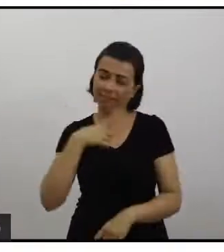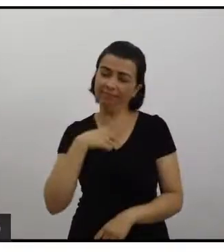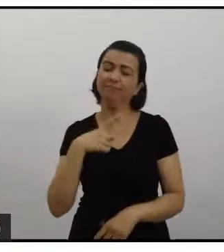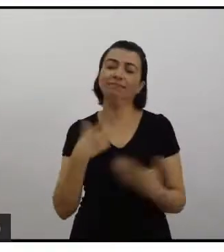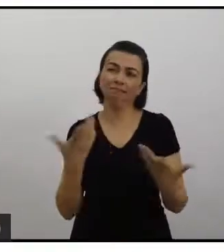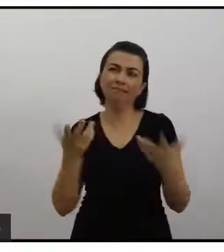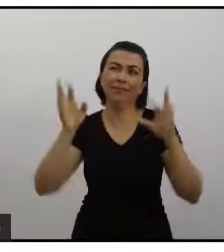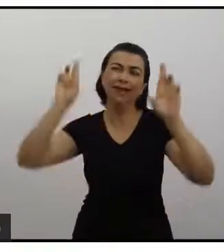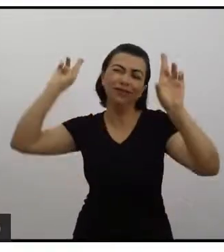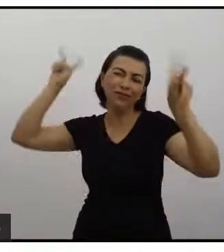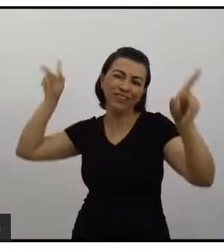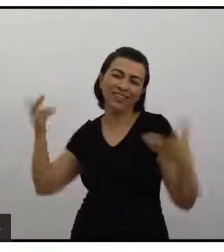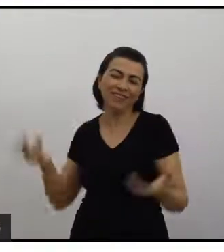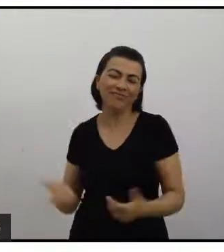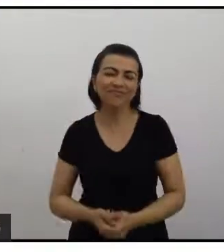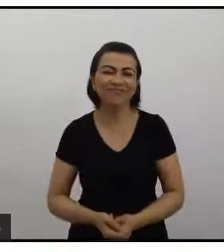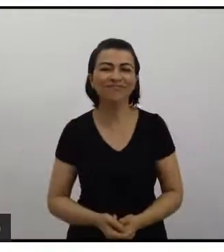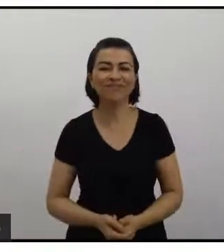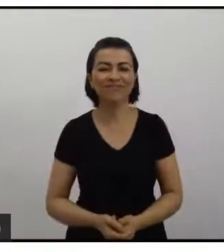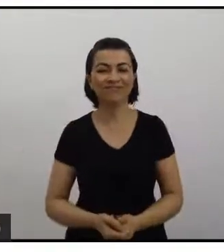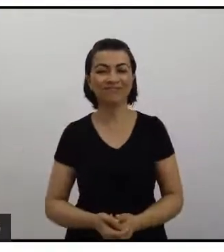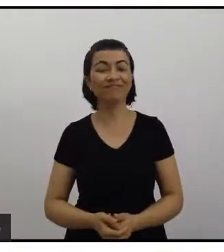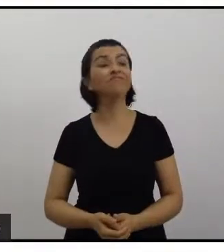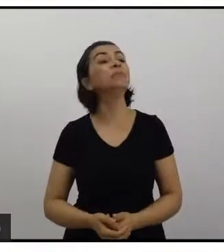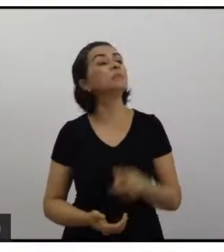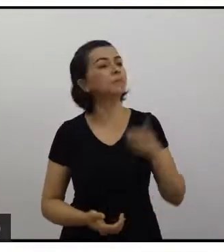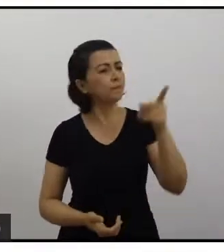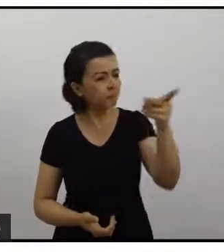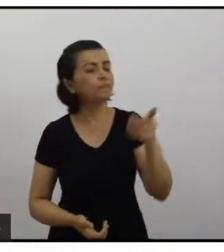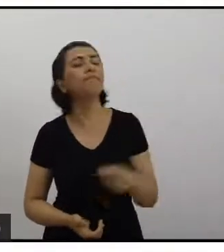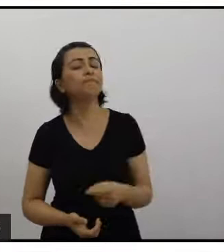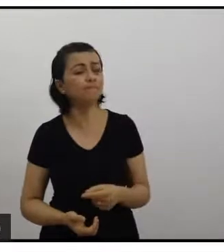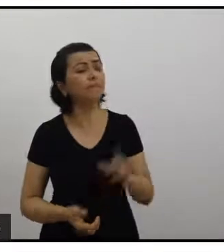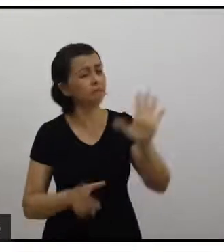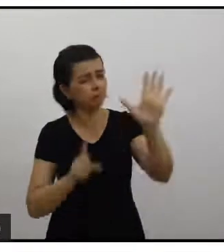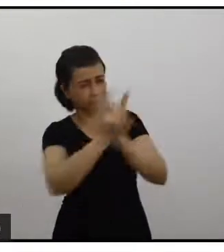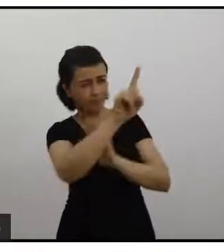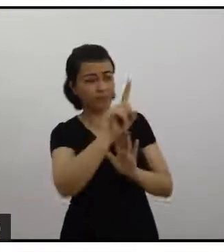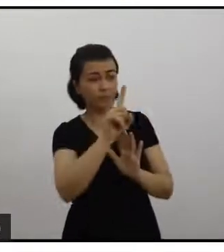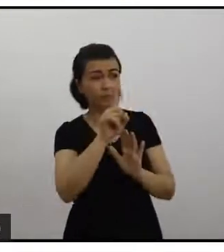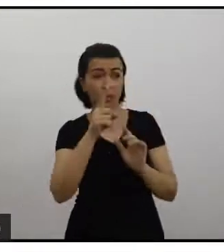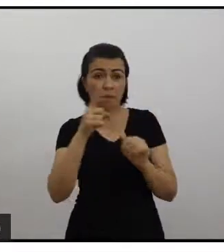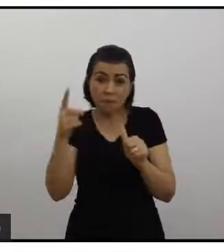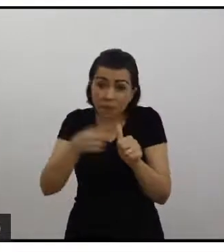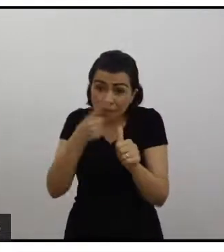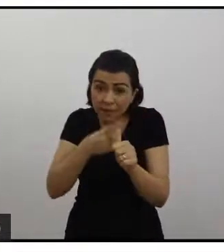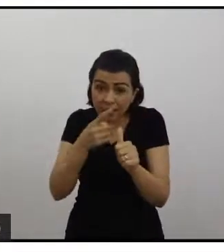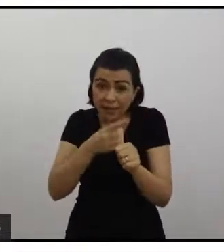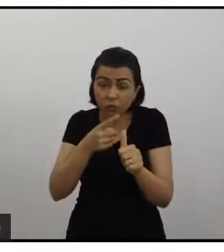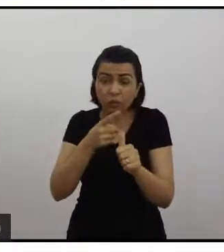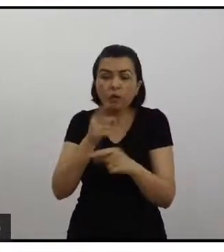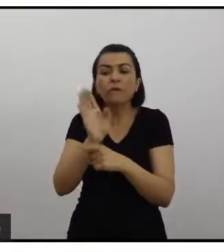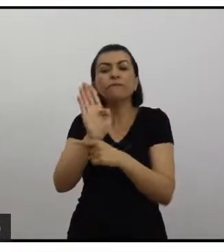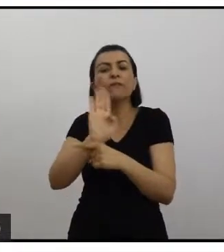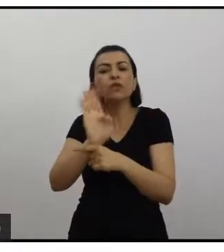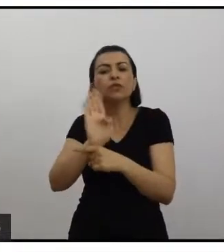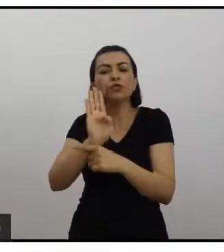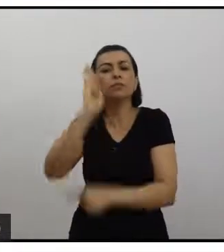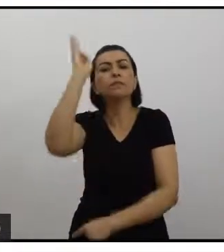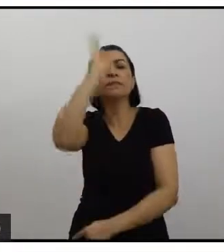que checar, né? O primeiro Video Brasil foi no MIS, foi em